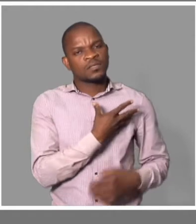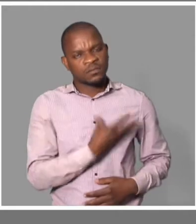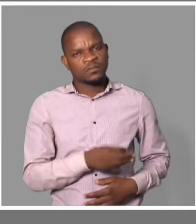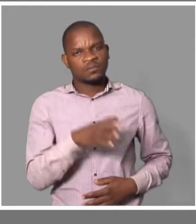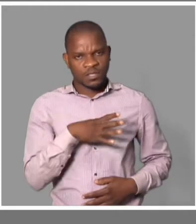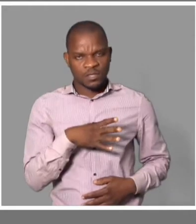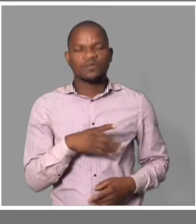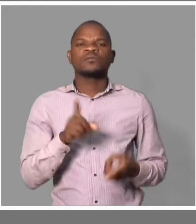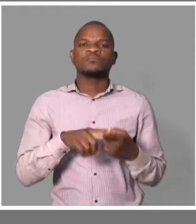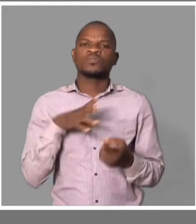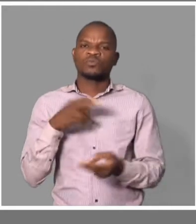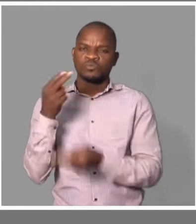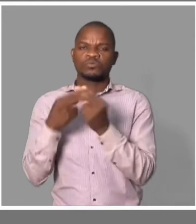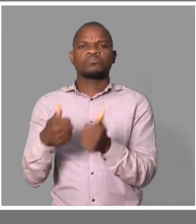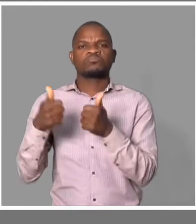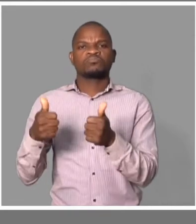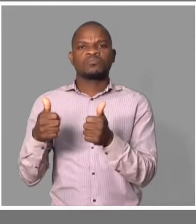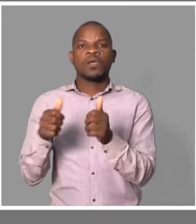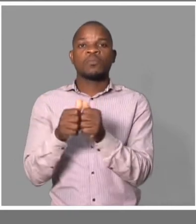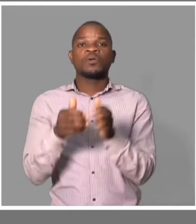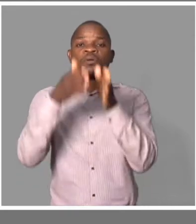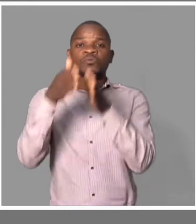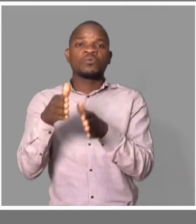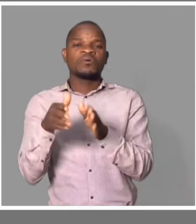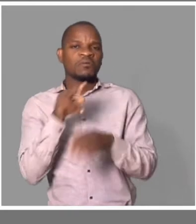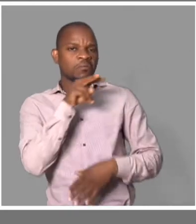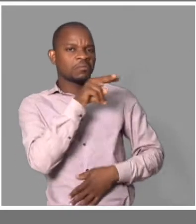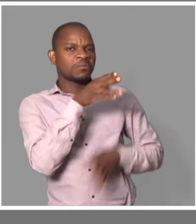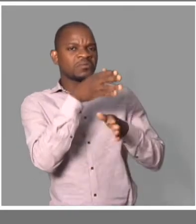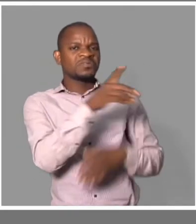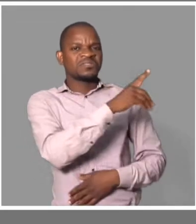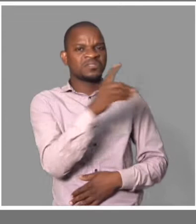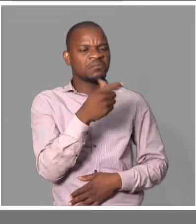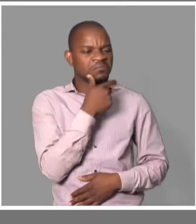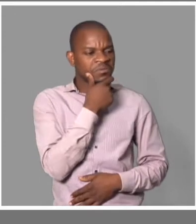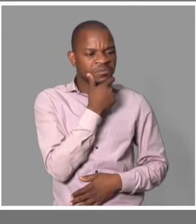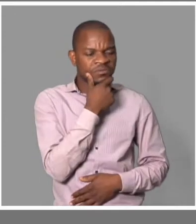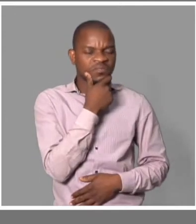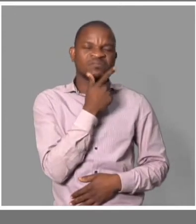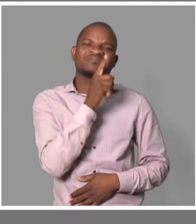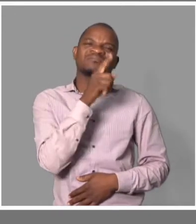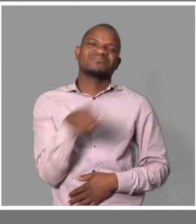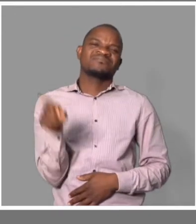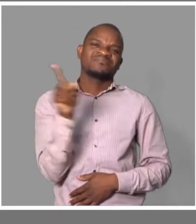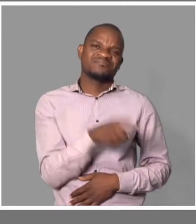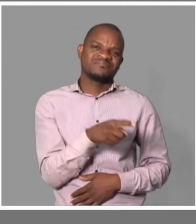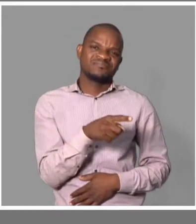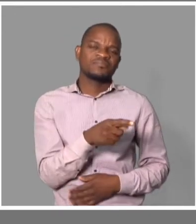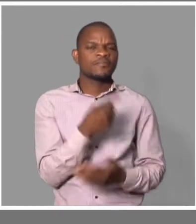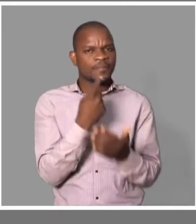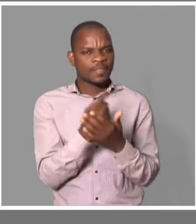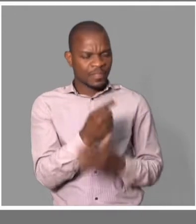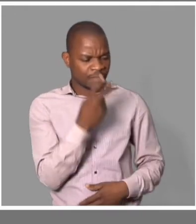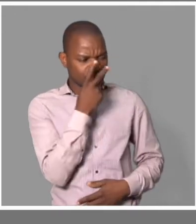dá para sentir. Então, eles não deveriam reparar uma pessoa deficiente como uma pessoa que dá pena. Deveiam reparar como